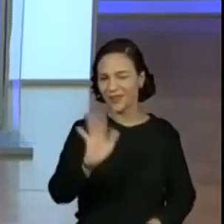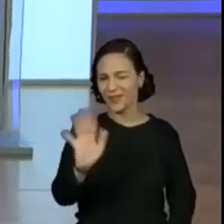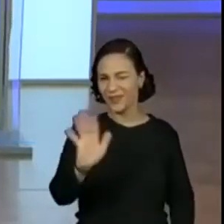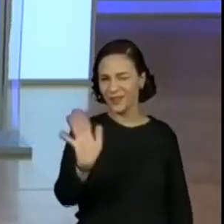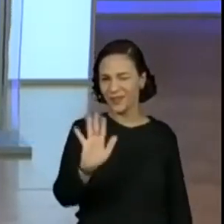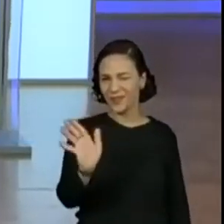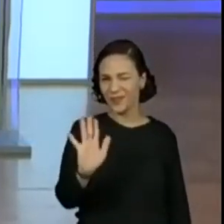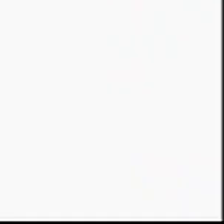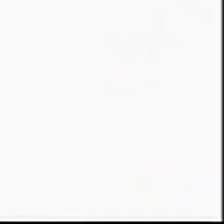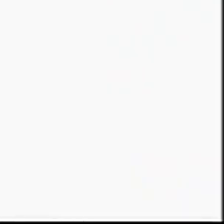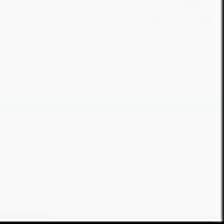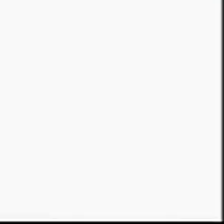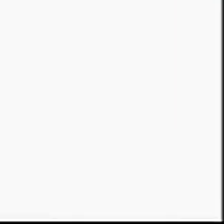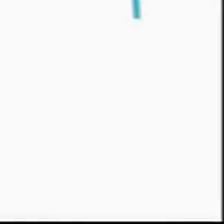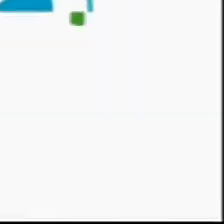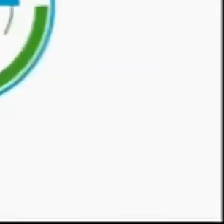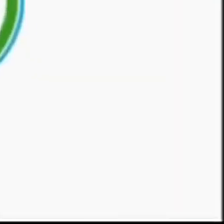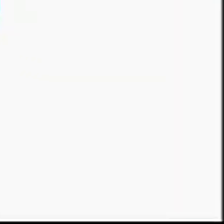ano. Beijo.